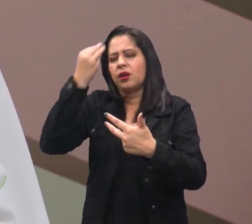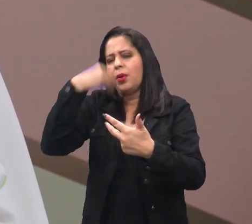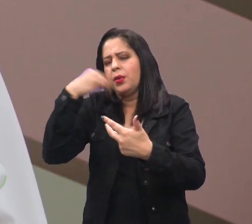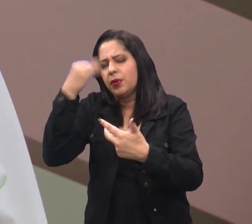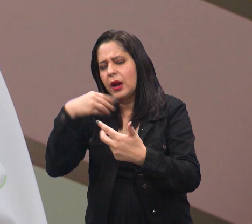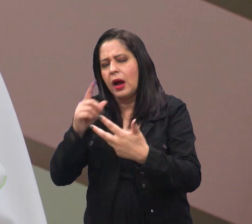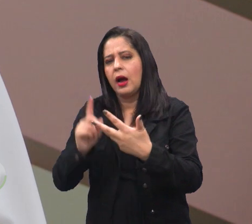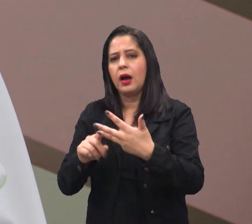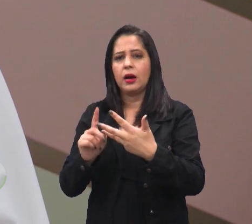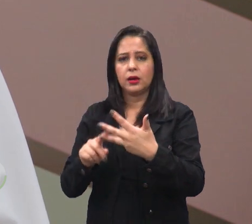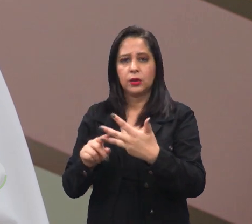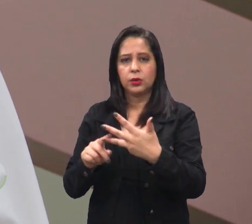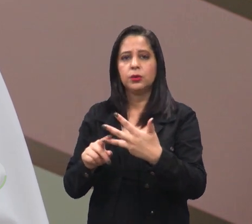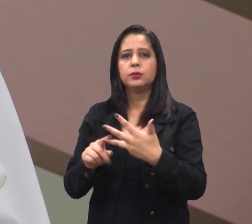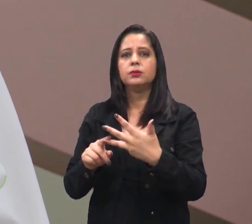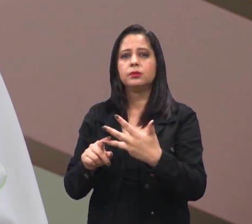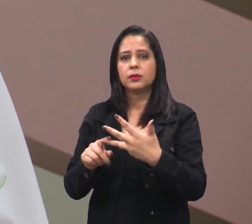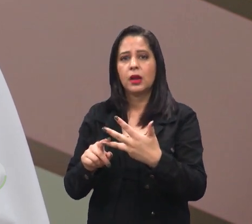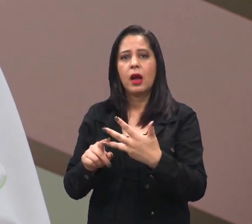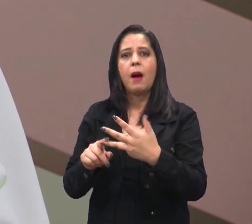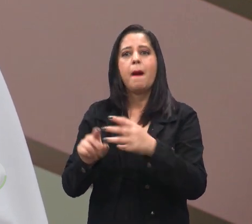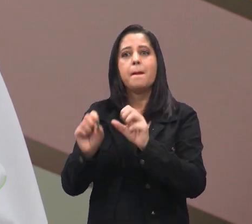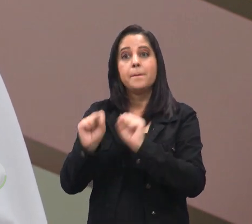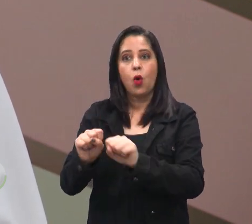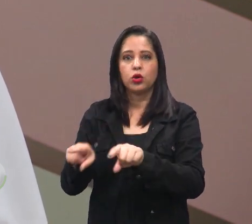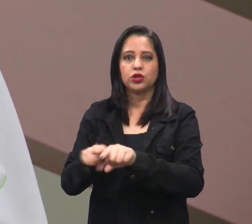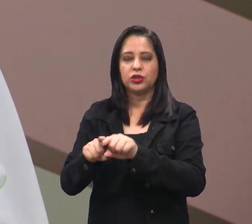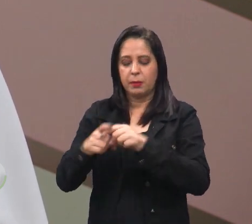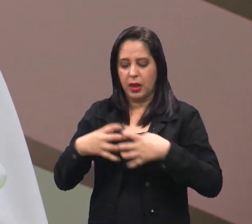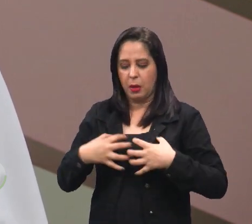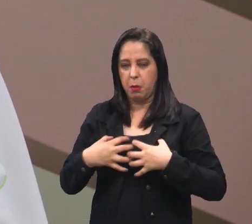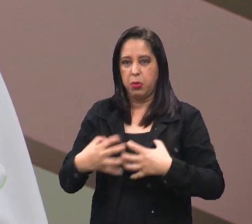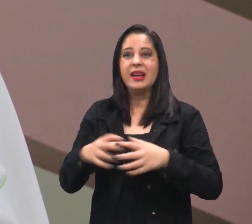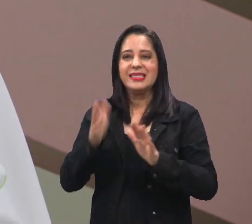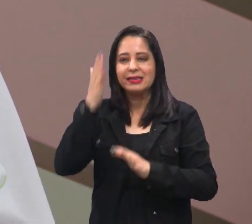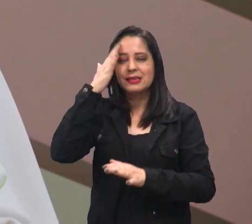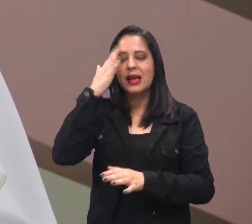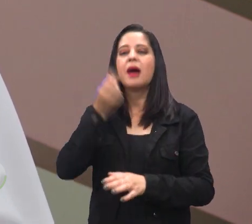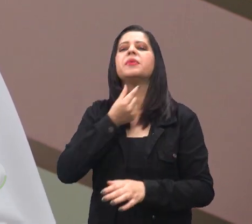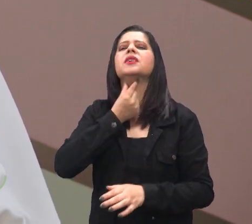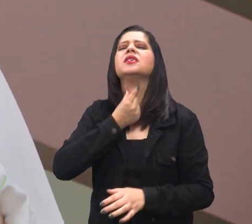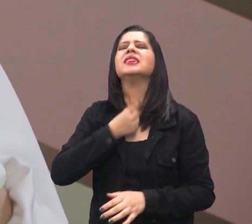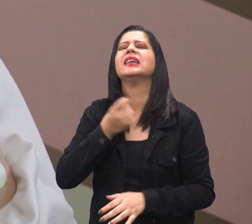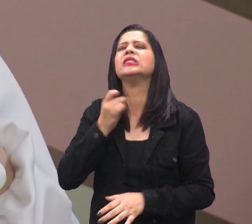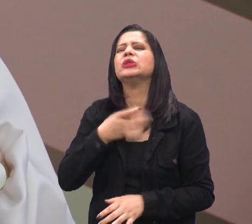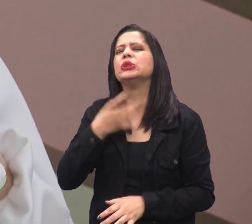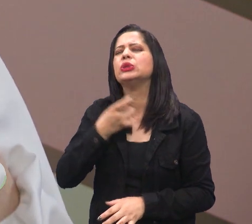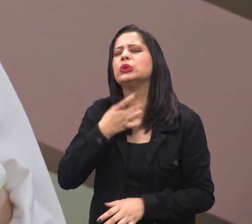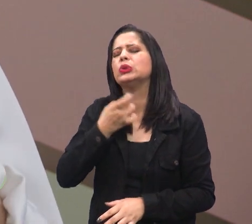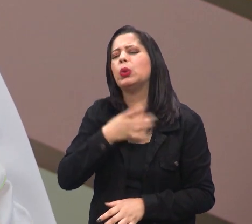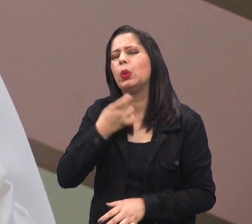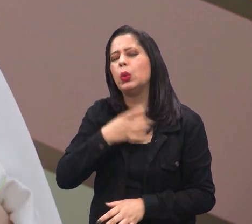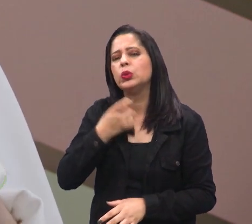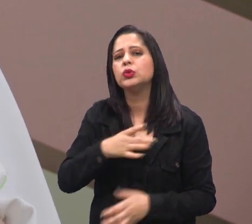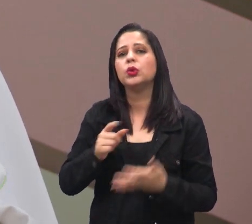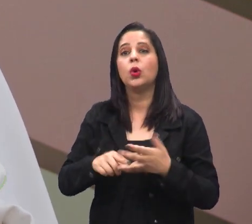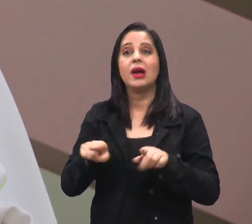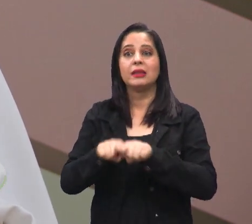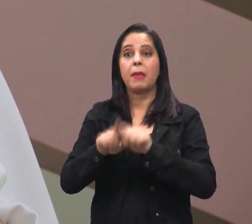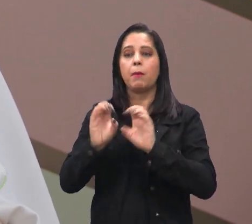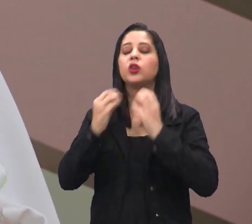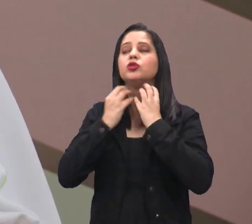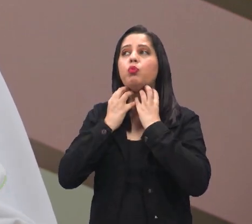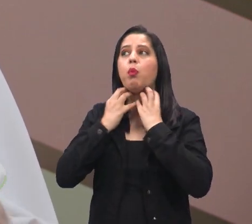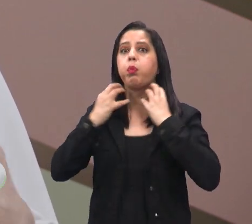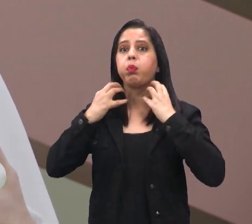fraqueza, pode ter um aumento do número de infecções, aquela dor de garganta que não melhora, você pode ter o aparecimento de ínguas, você